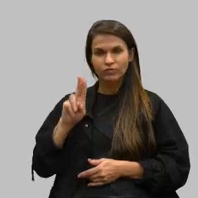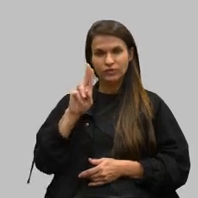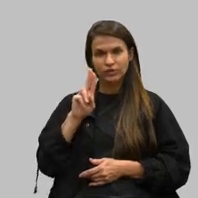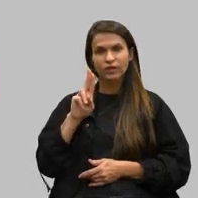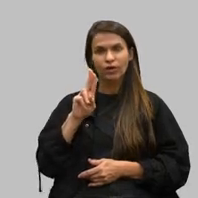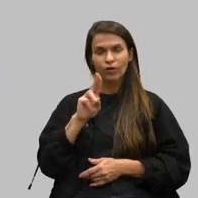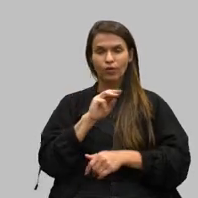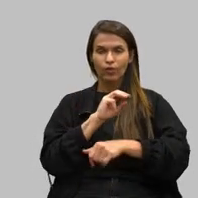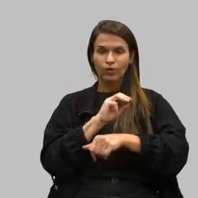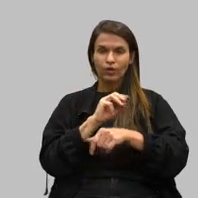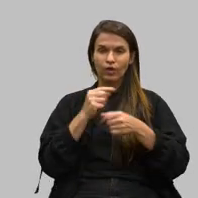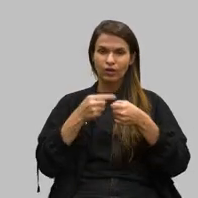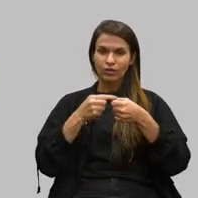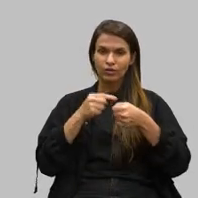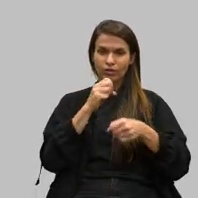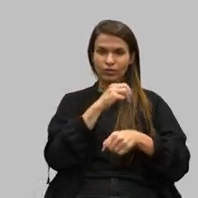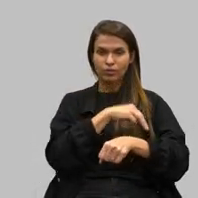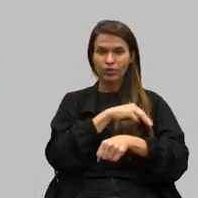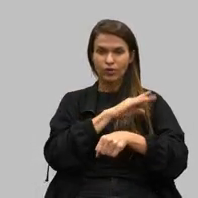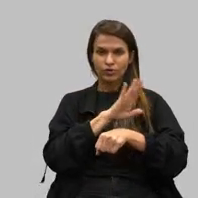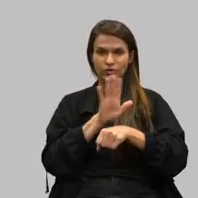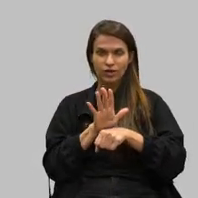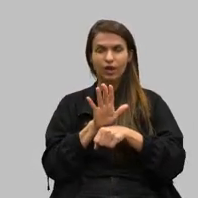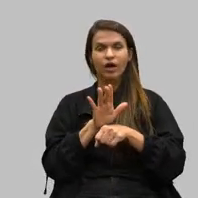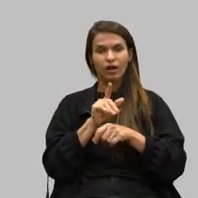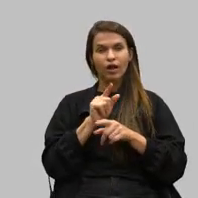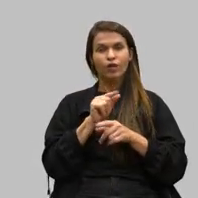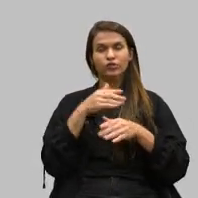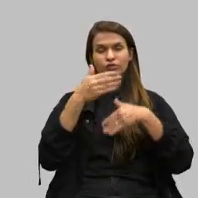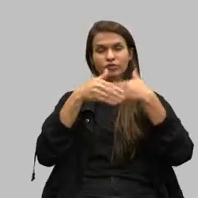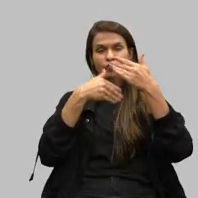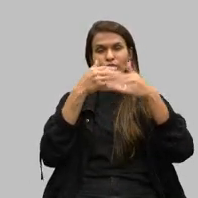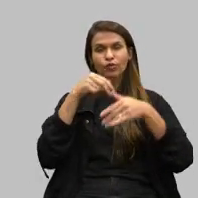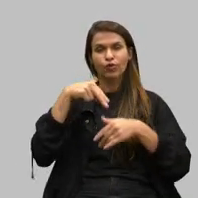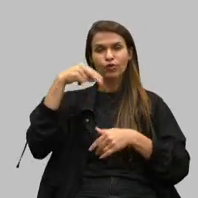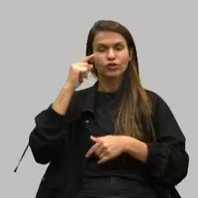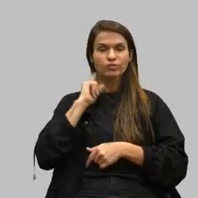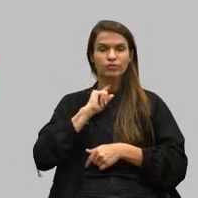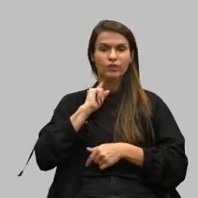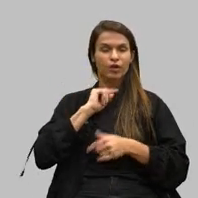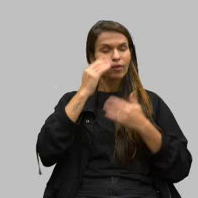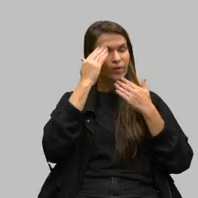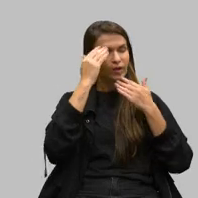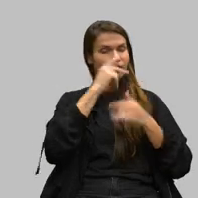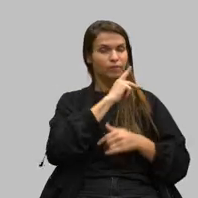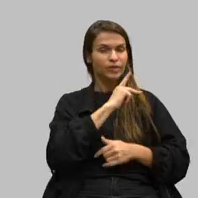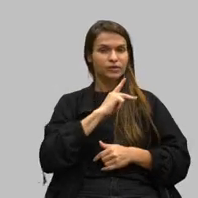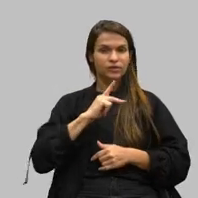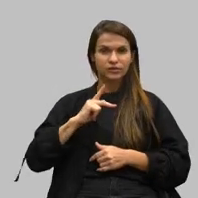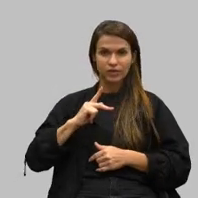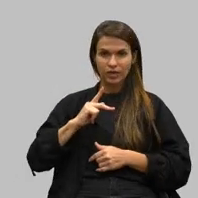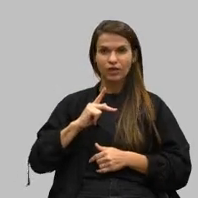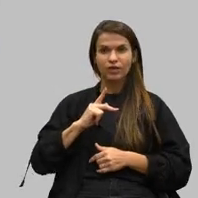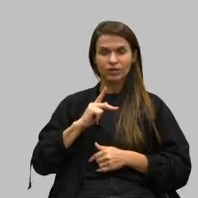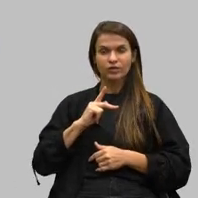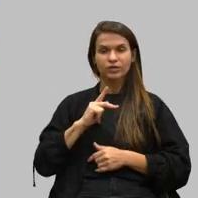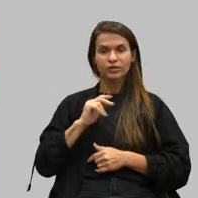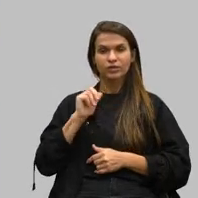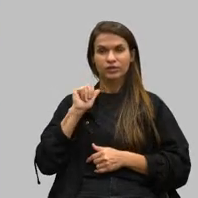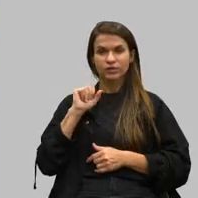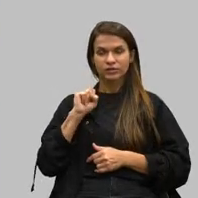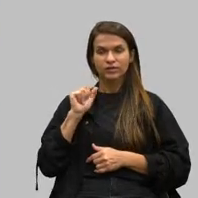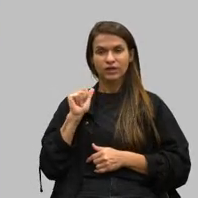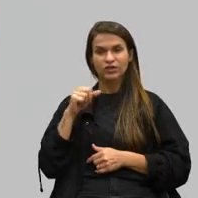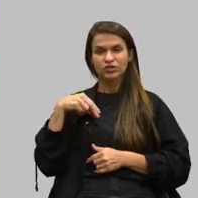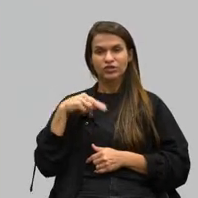é a maior mola propulsora de desenvolvimento do Norte Minas. Muito obrigado, presidente Arnaldo Santiago, e